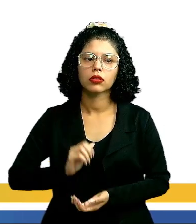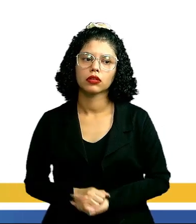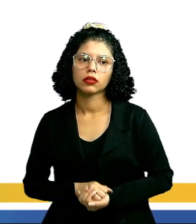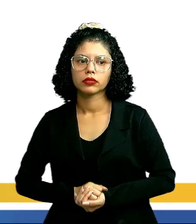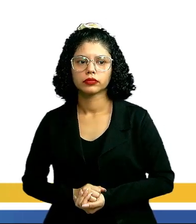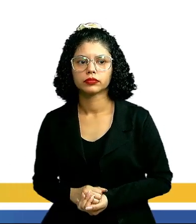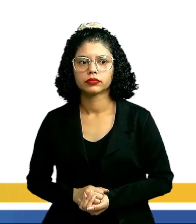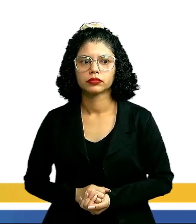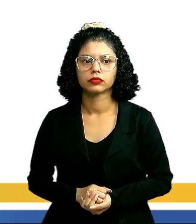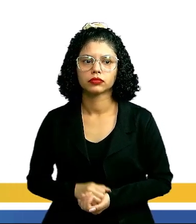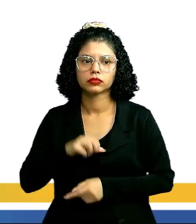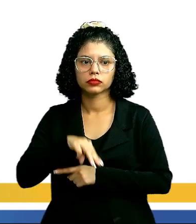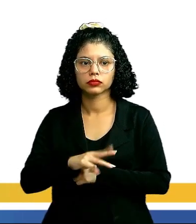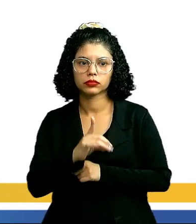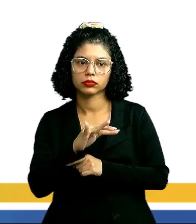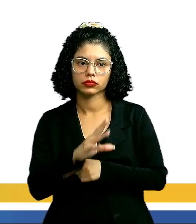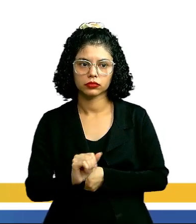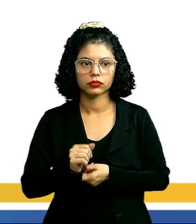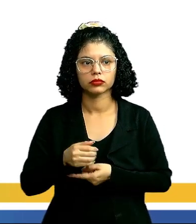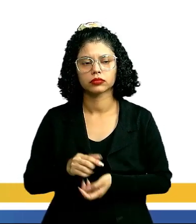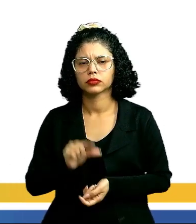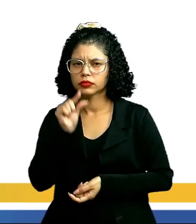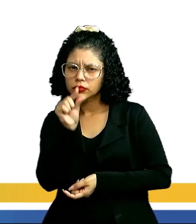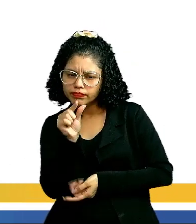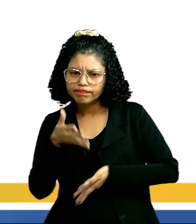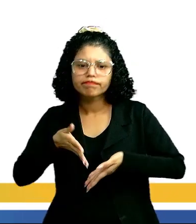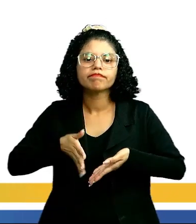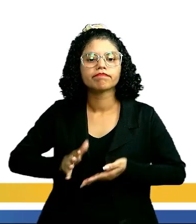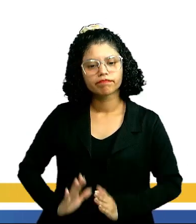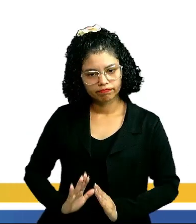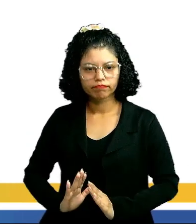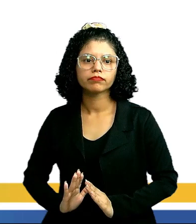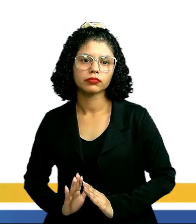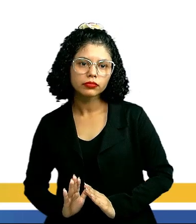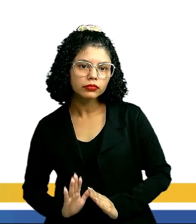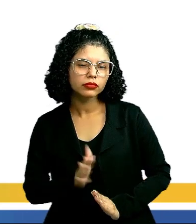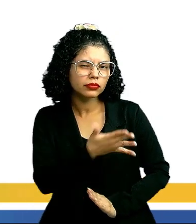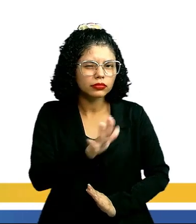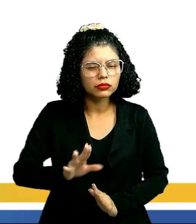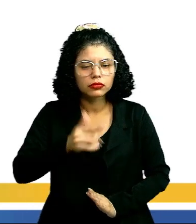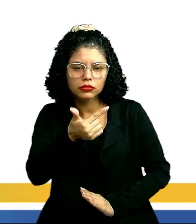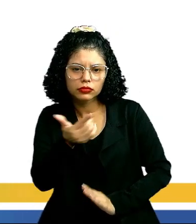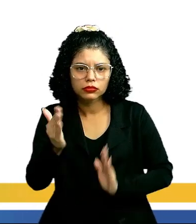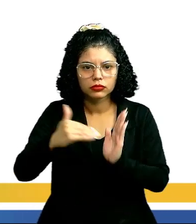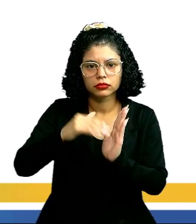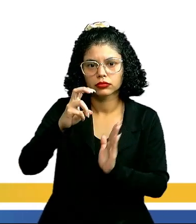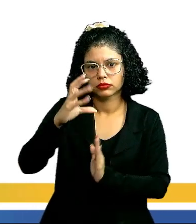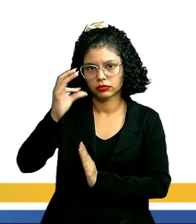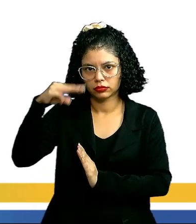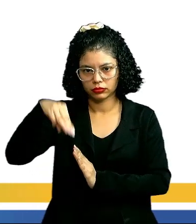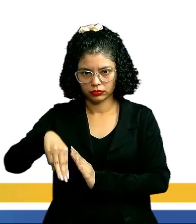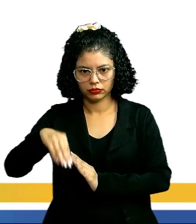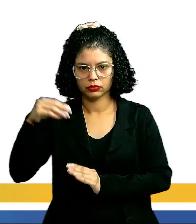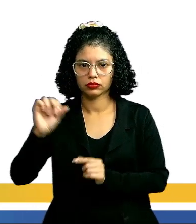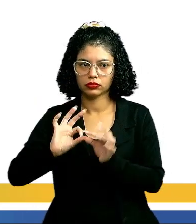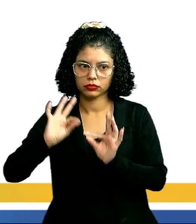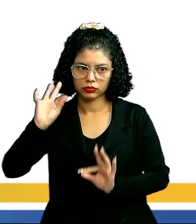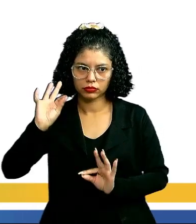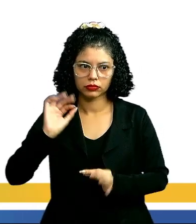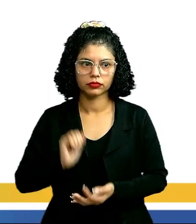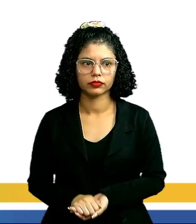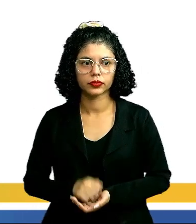volta de 40 dias. Os frágeis marsupiais nascem com cerca de 2 a 5 centímetros